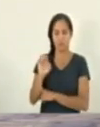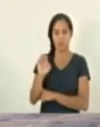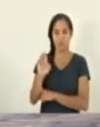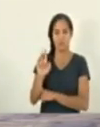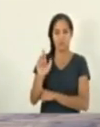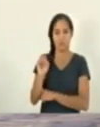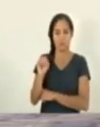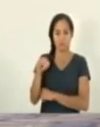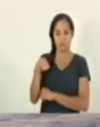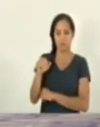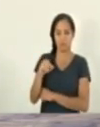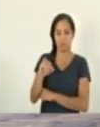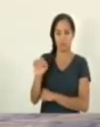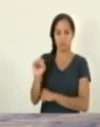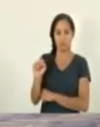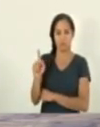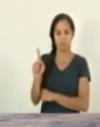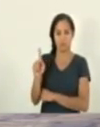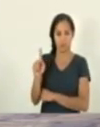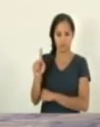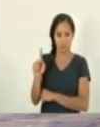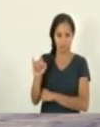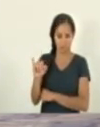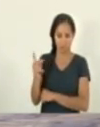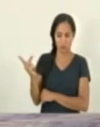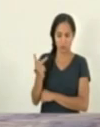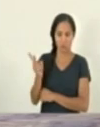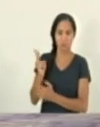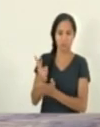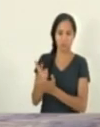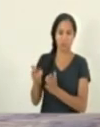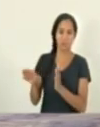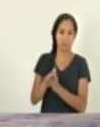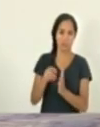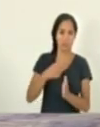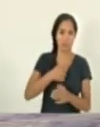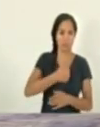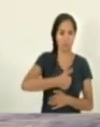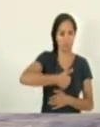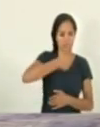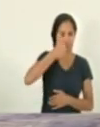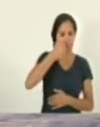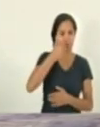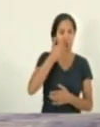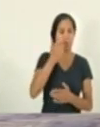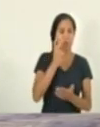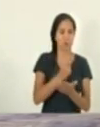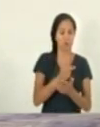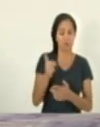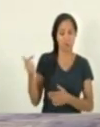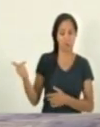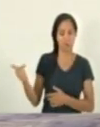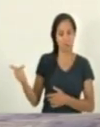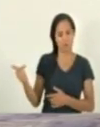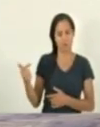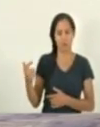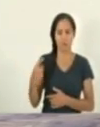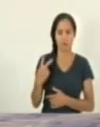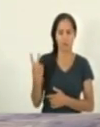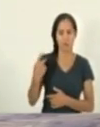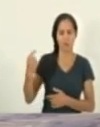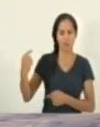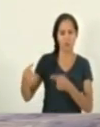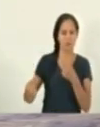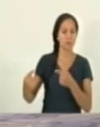chegamos mais cedo aqui, como sempre, eu sempre sou o primeiro, ele é o segundo, e estava discutindo ali a questão